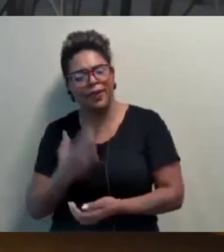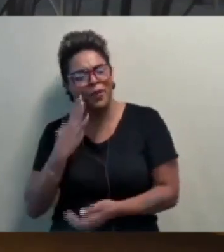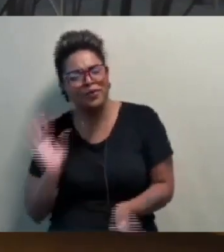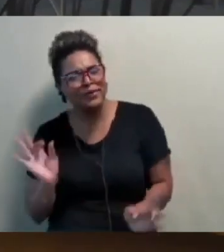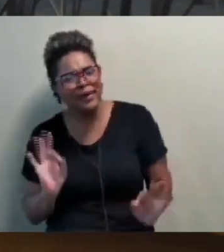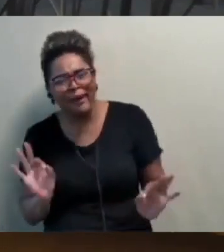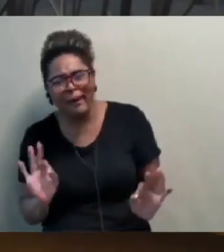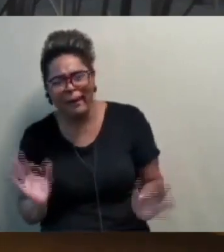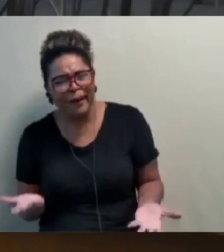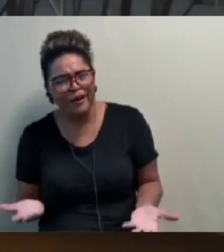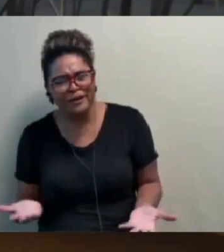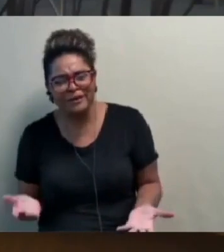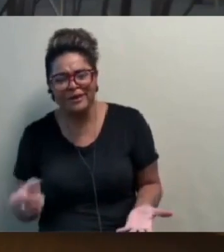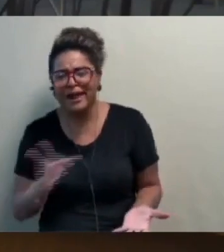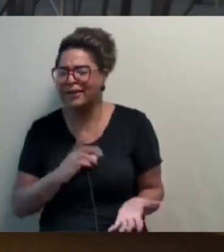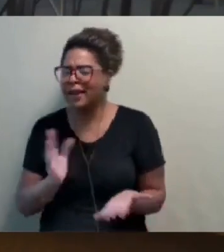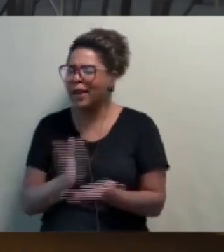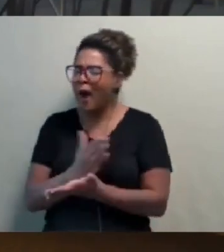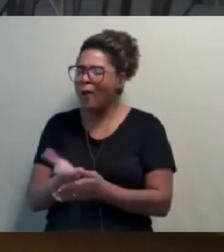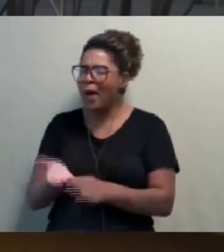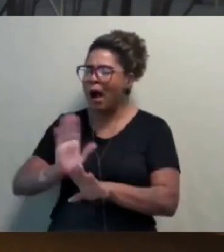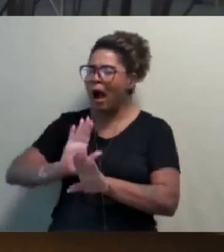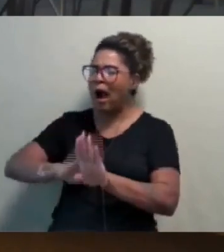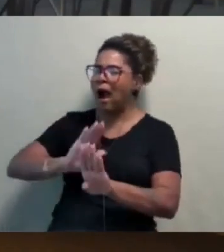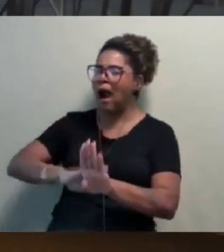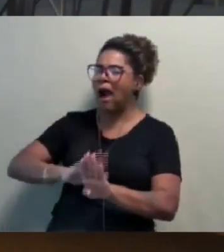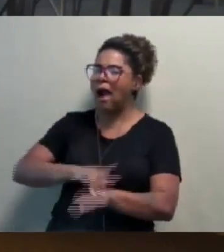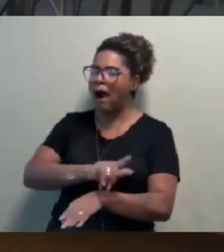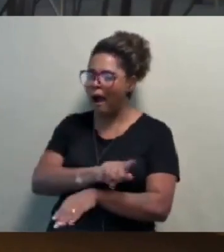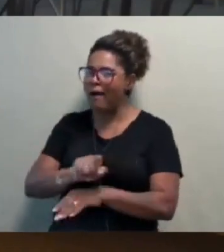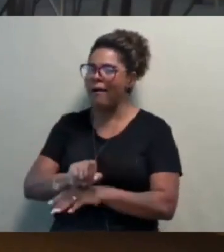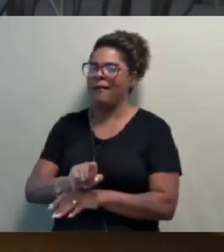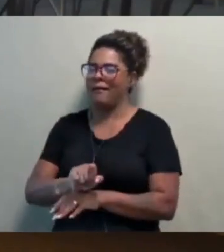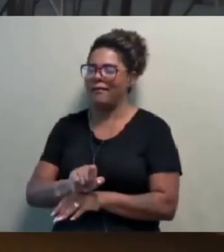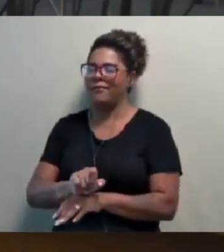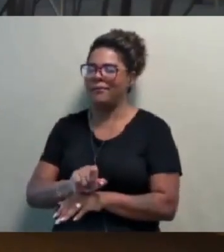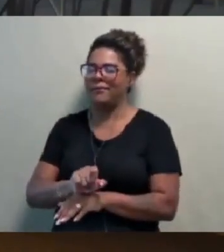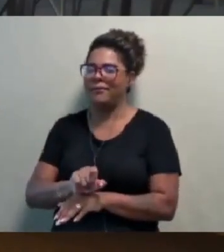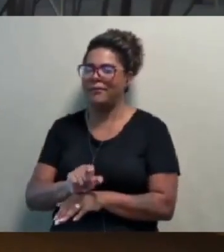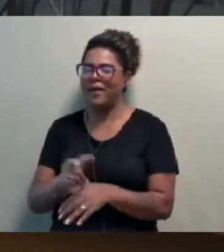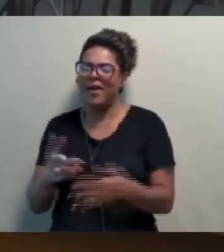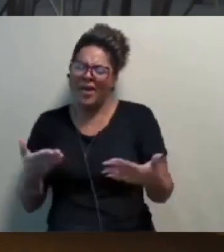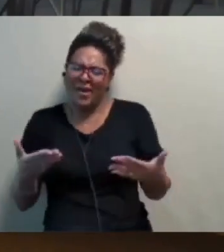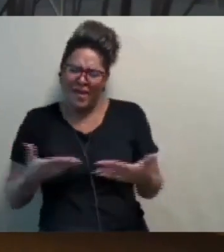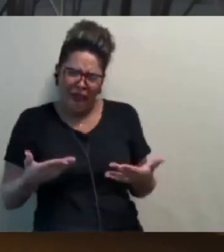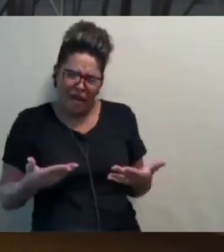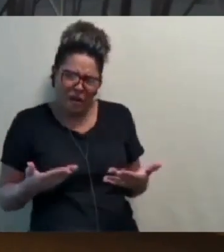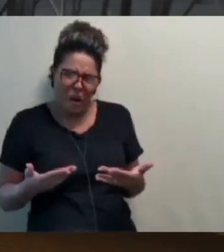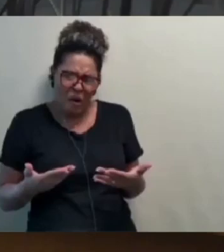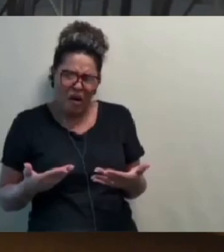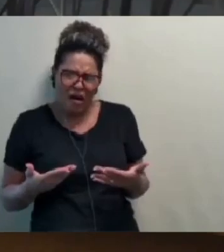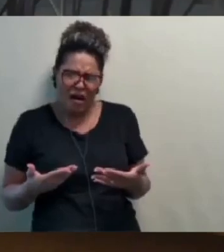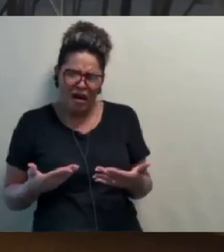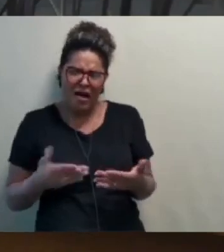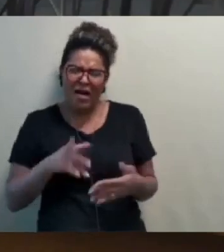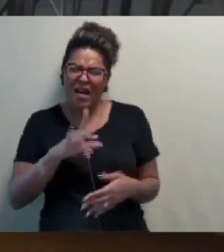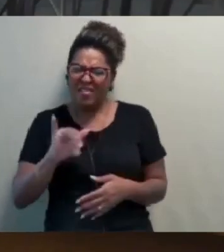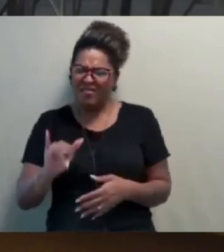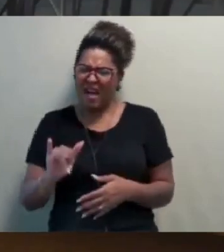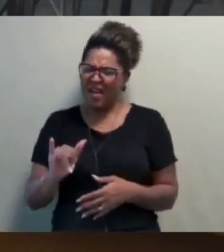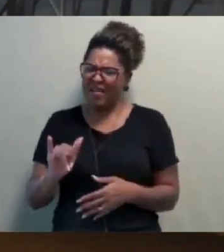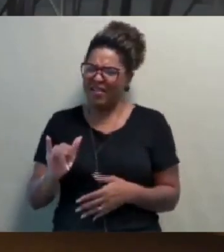aí por trás de tudo isso. Aí agora me vem inaugurar um monumento em uma